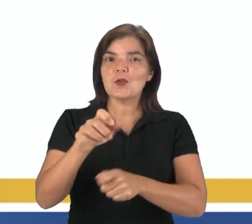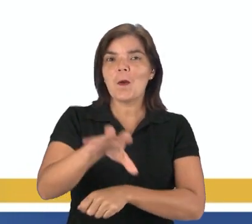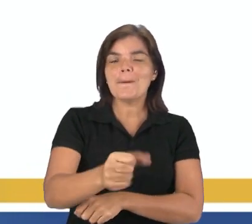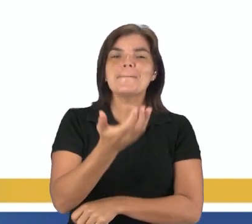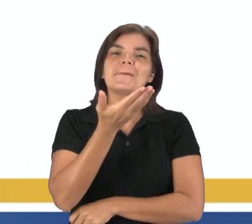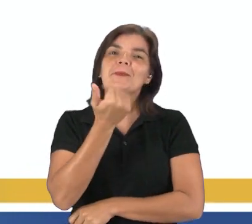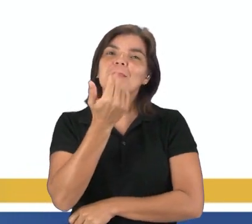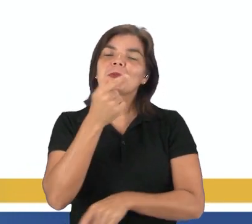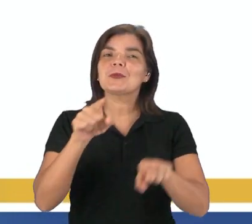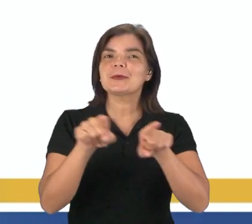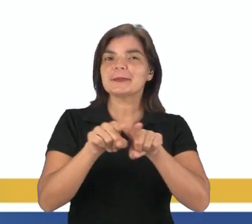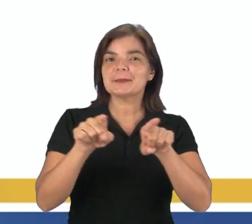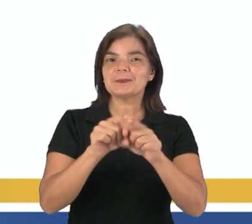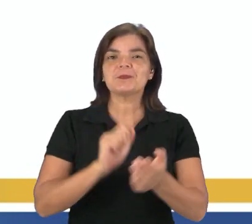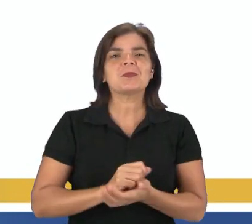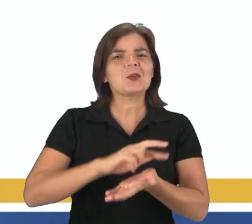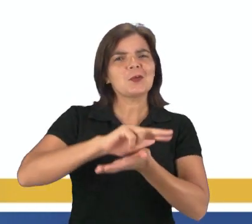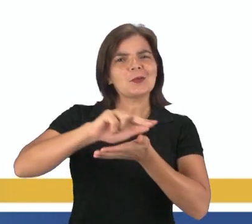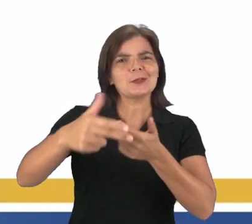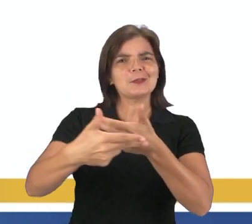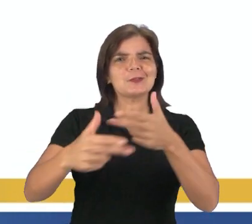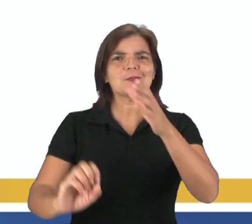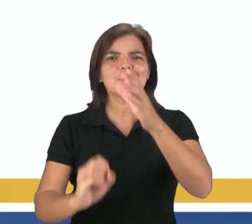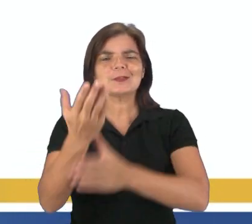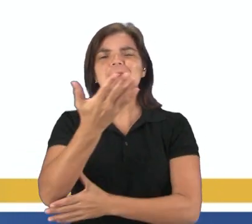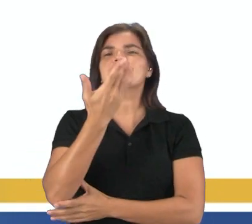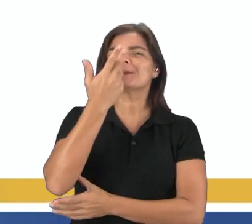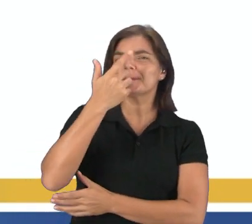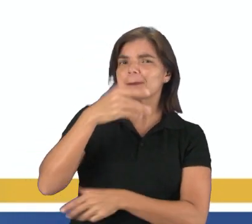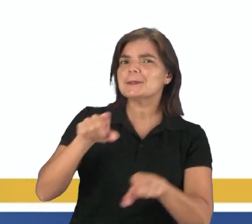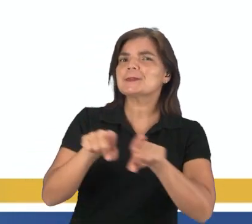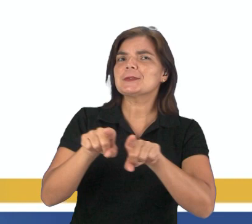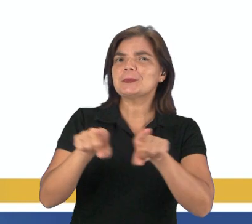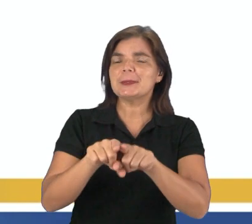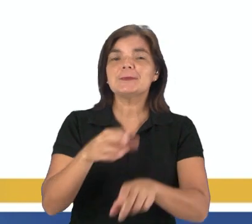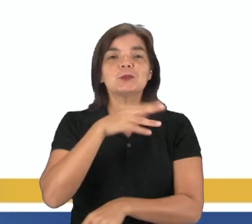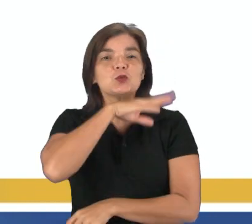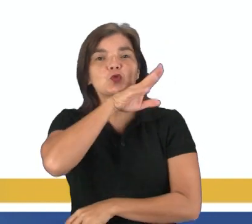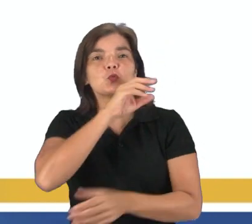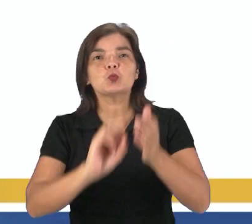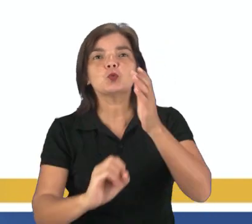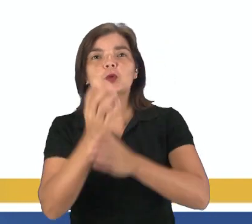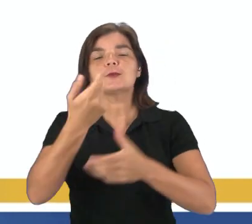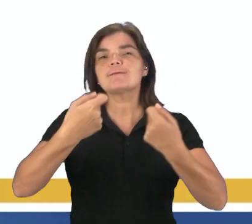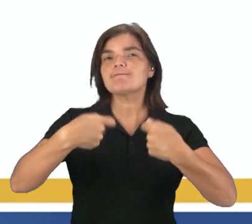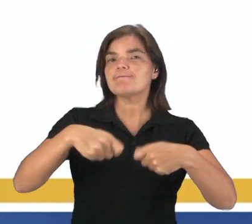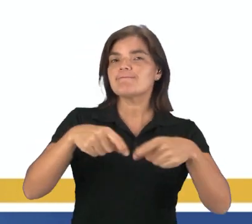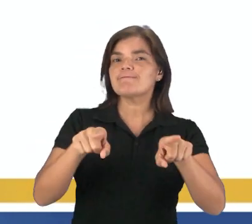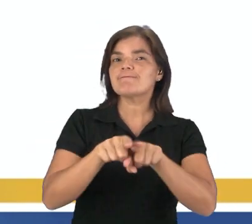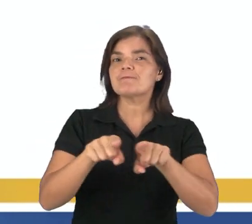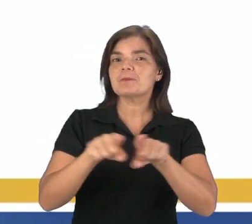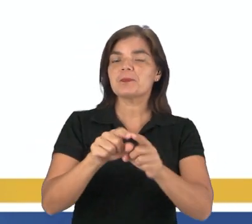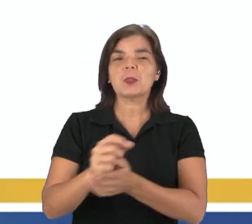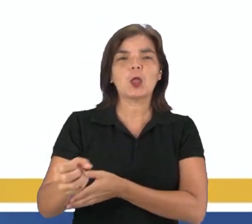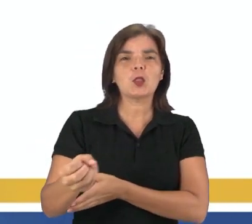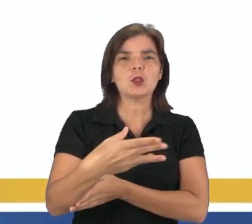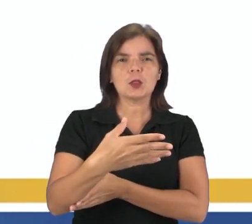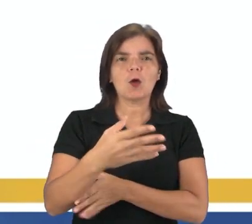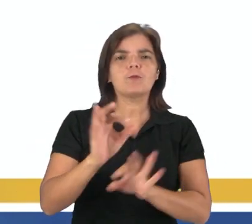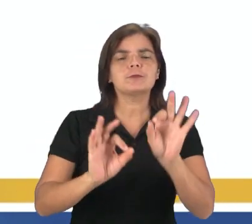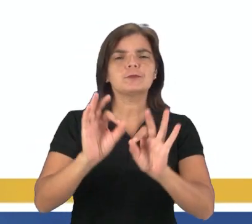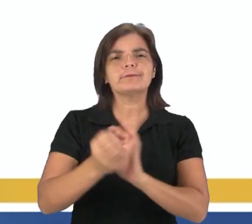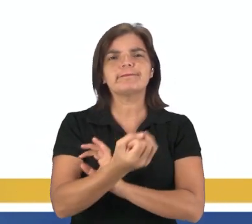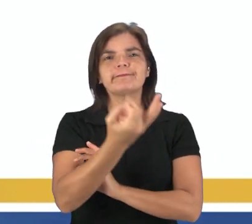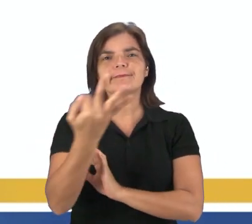frutos, mas também o cultivo de plantas e a criação de animais. A partir daí, surgiu a necessidade de uma nova forma